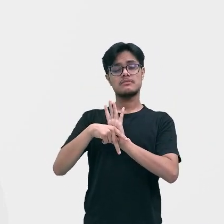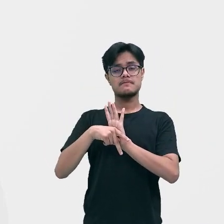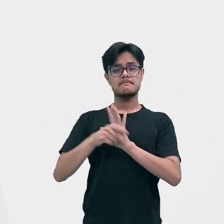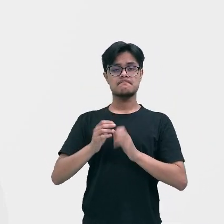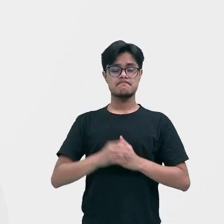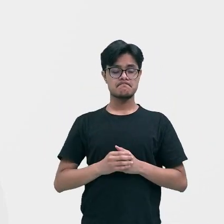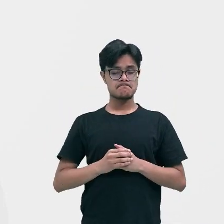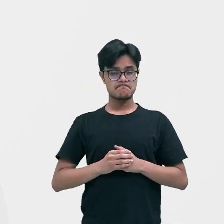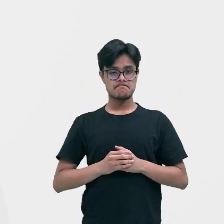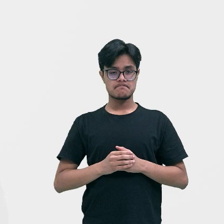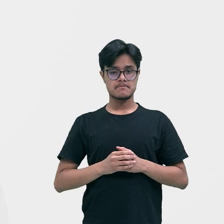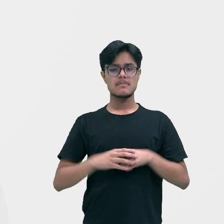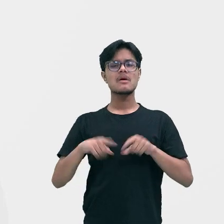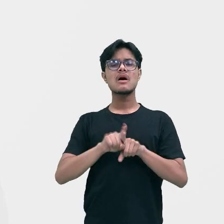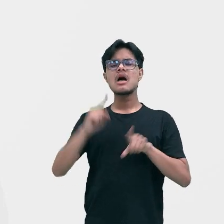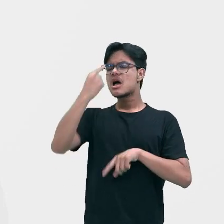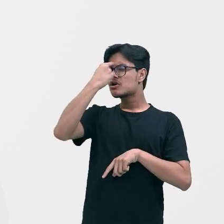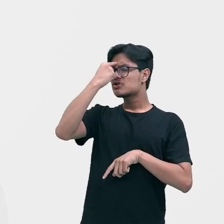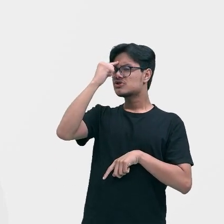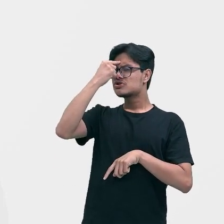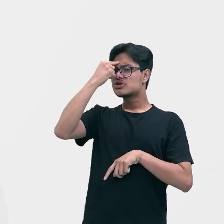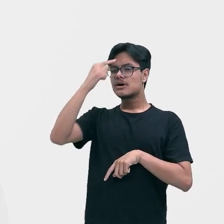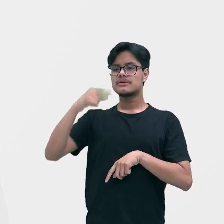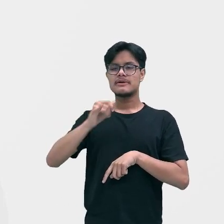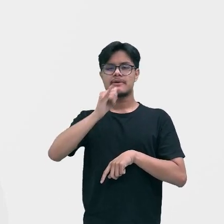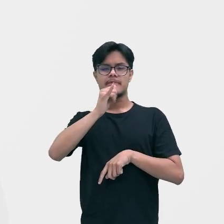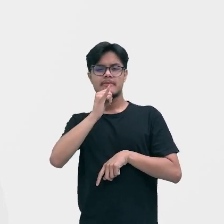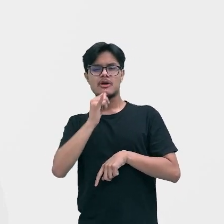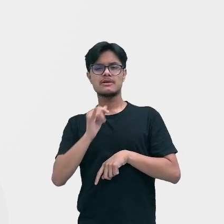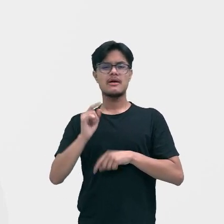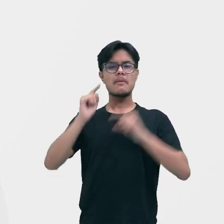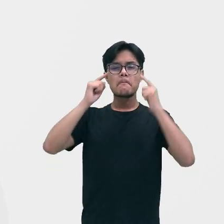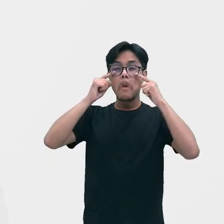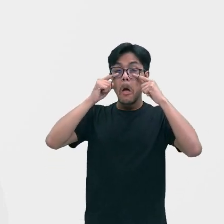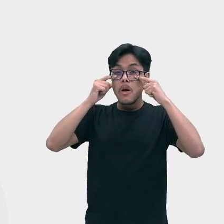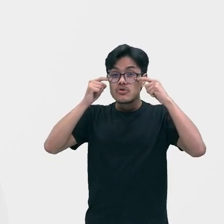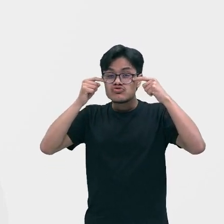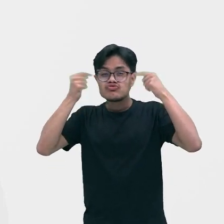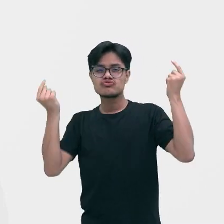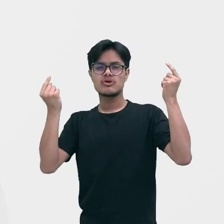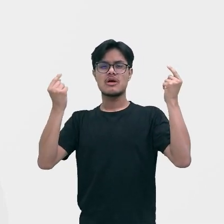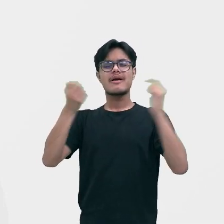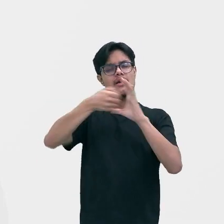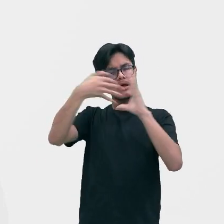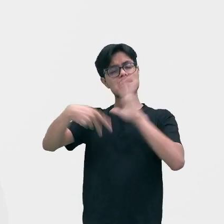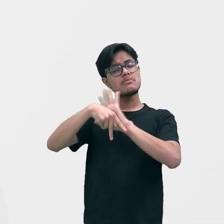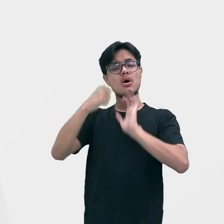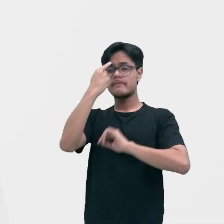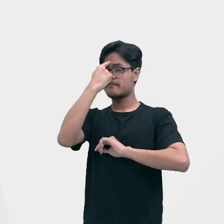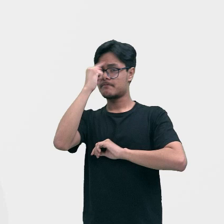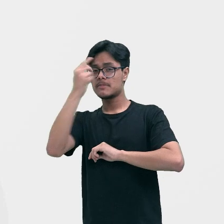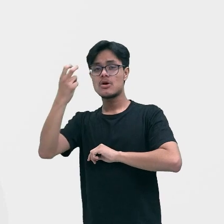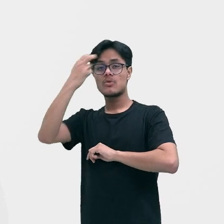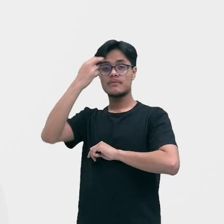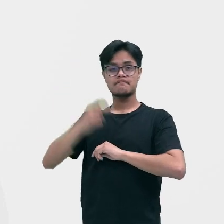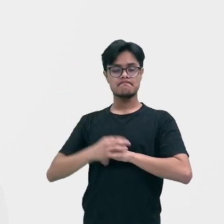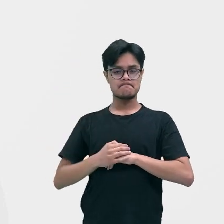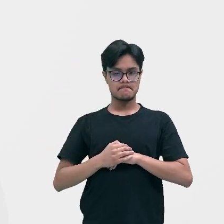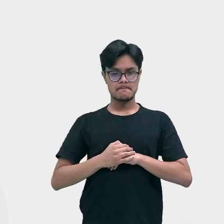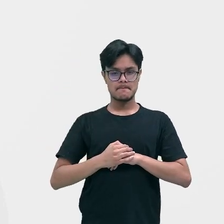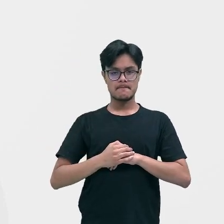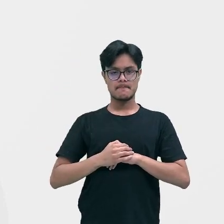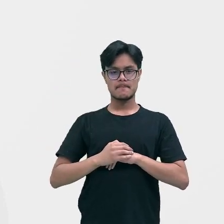facial. A indiana, ela está com uma pintura nos olhos, muito característica da cultura indiana. E